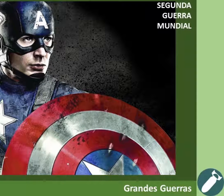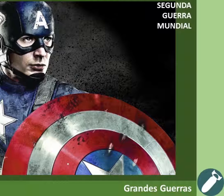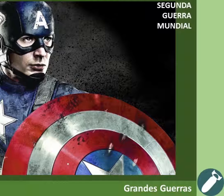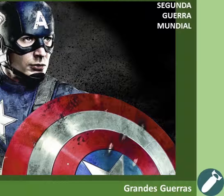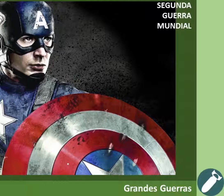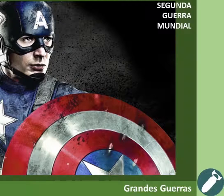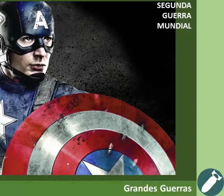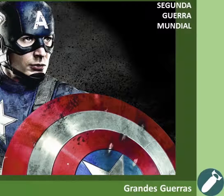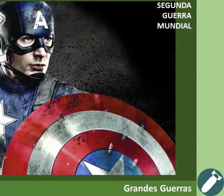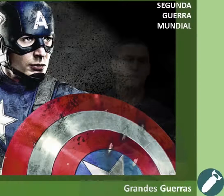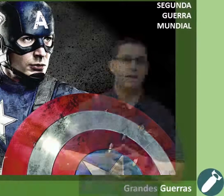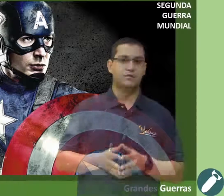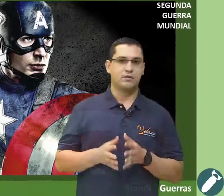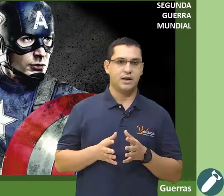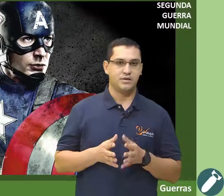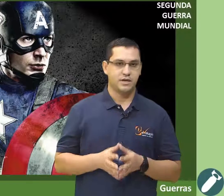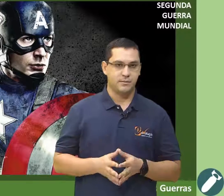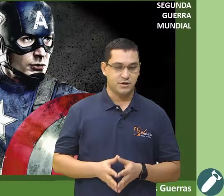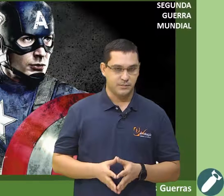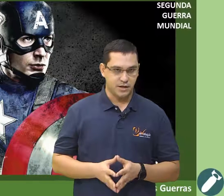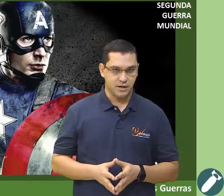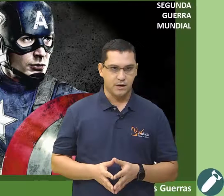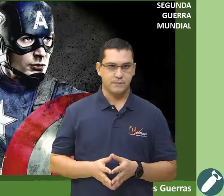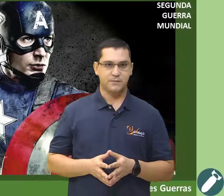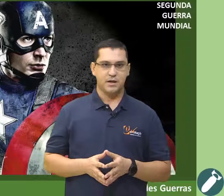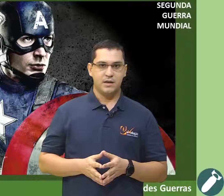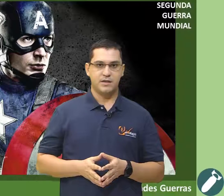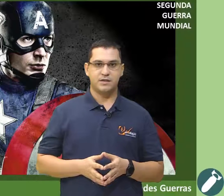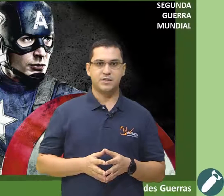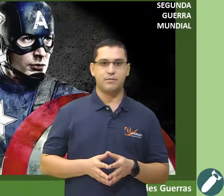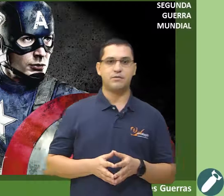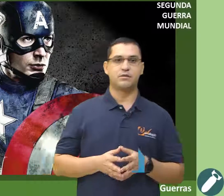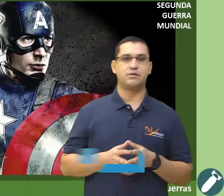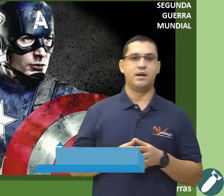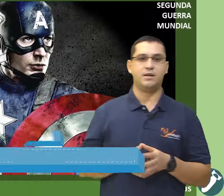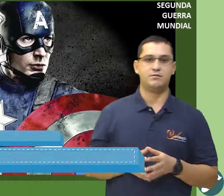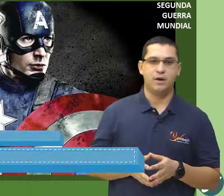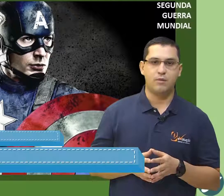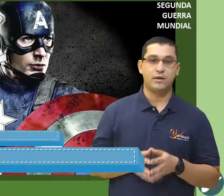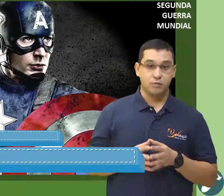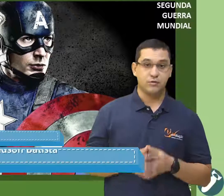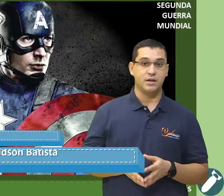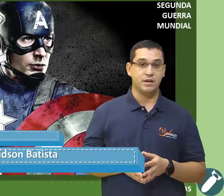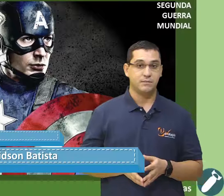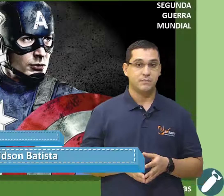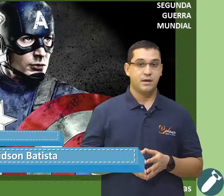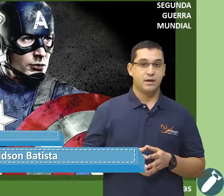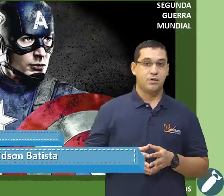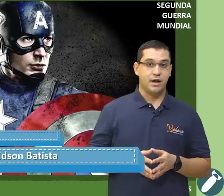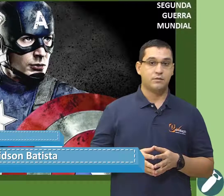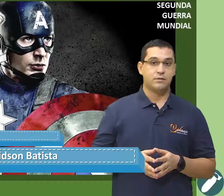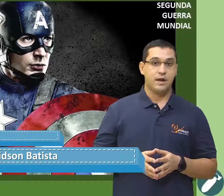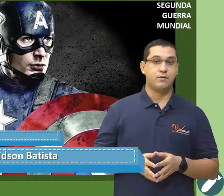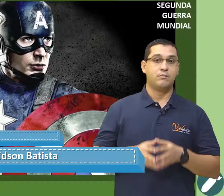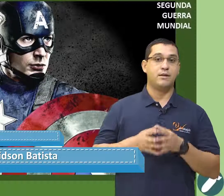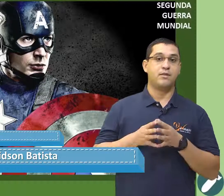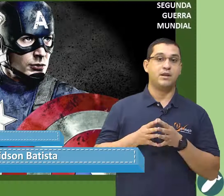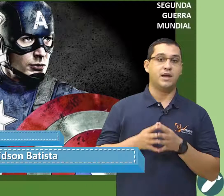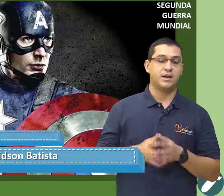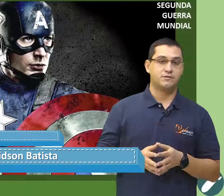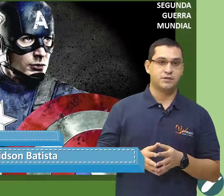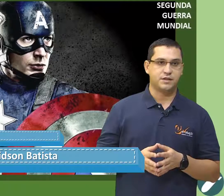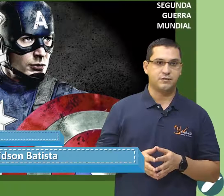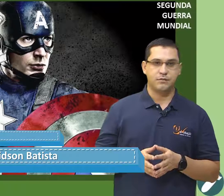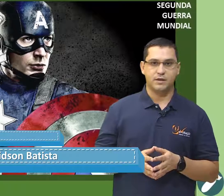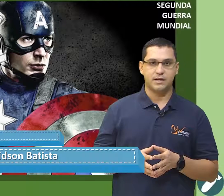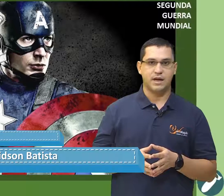ideologia patriótica, nacionalisticamente americana. E a gente sabe que o nacionalismo é uma doutrina, correto? É uma